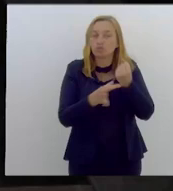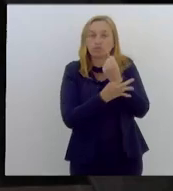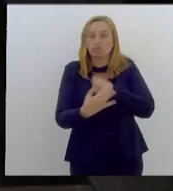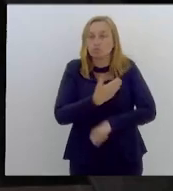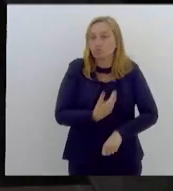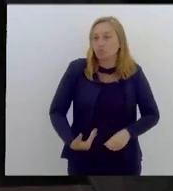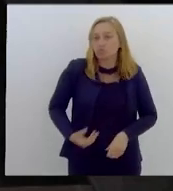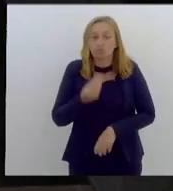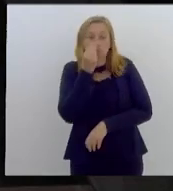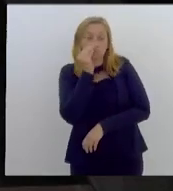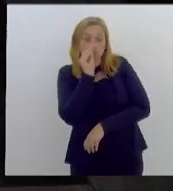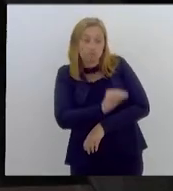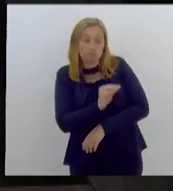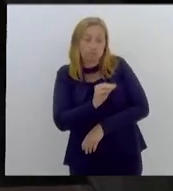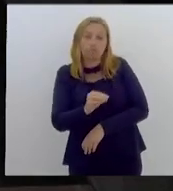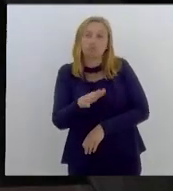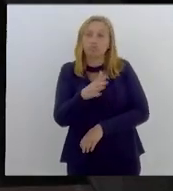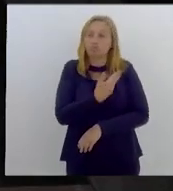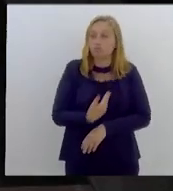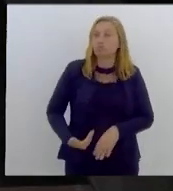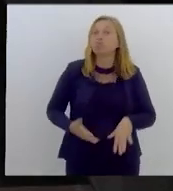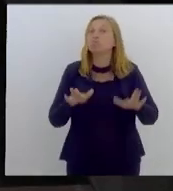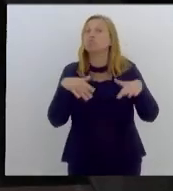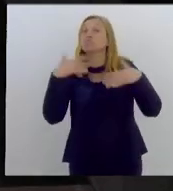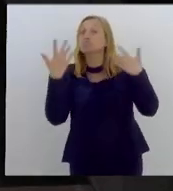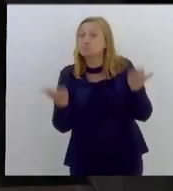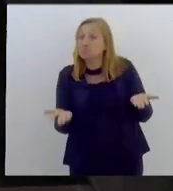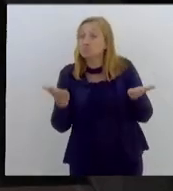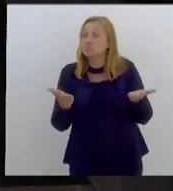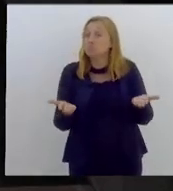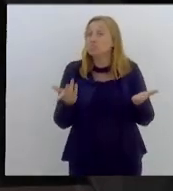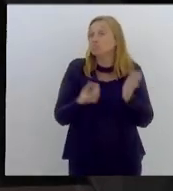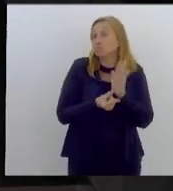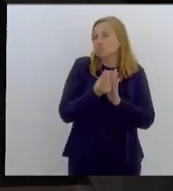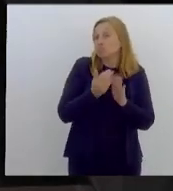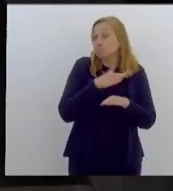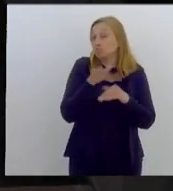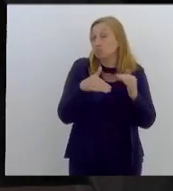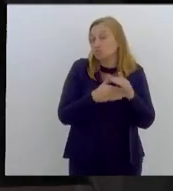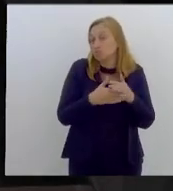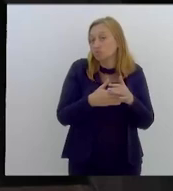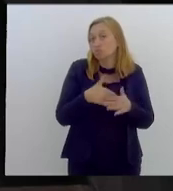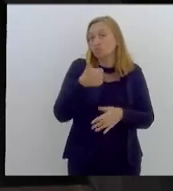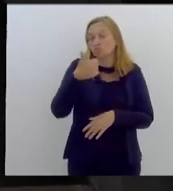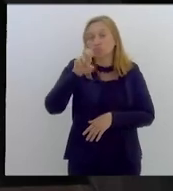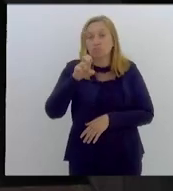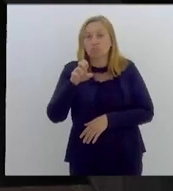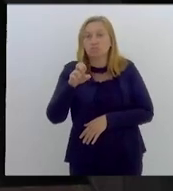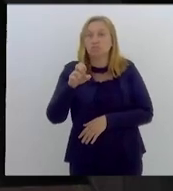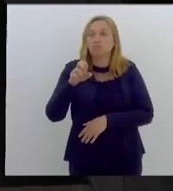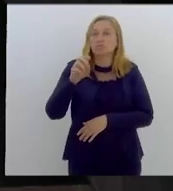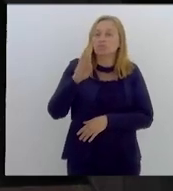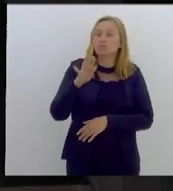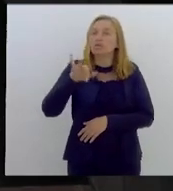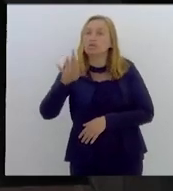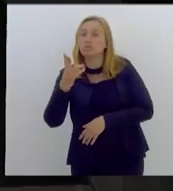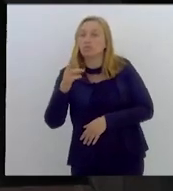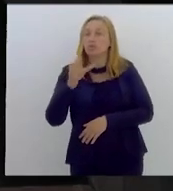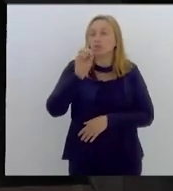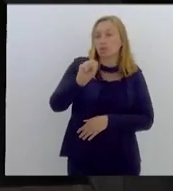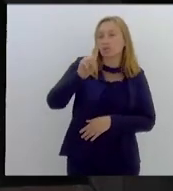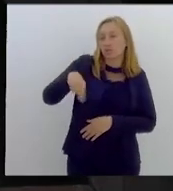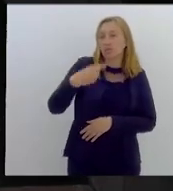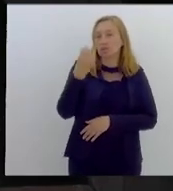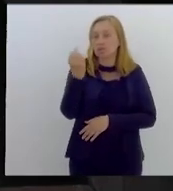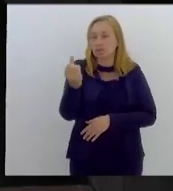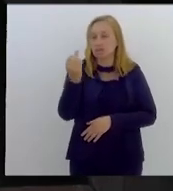foi ignorado por esse governo. Então, tem aí, do orçamento todo de 15 bilhões, apenas 8,6